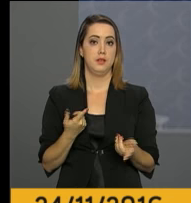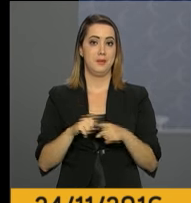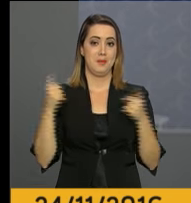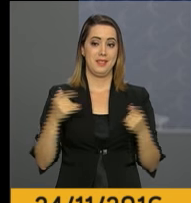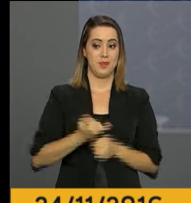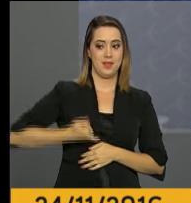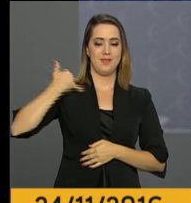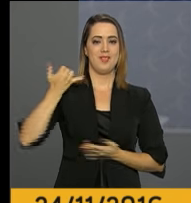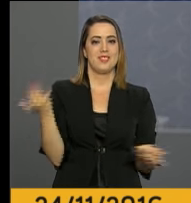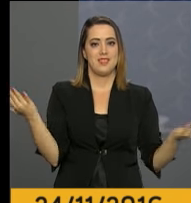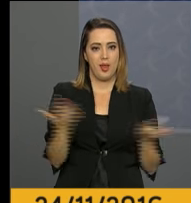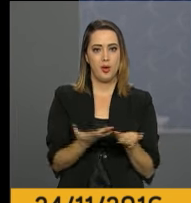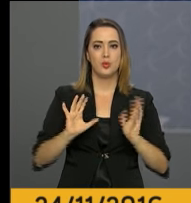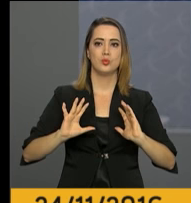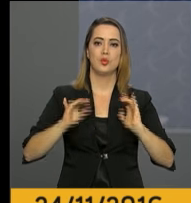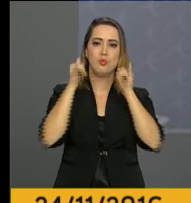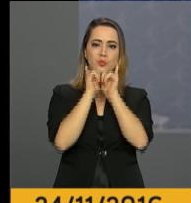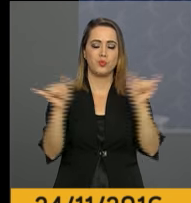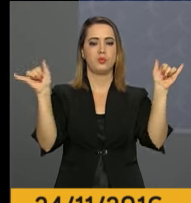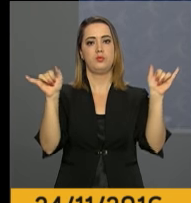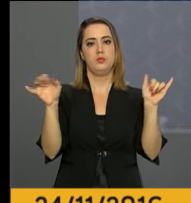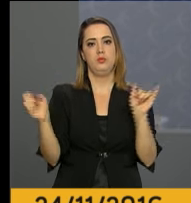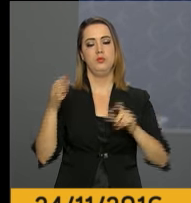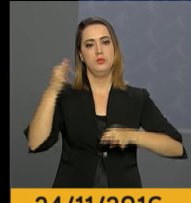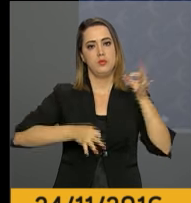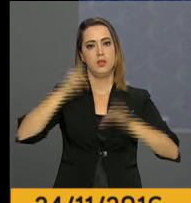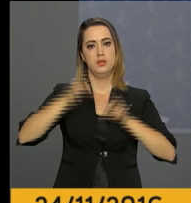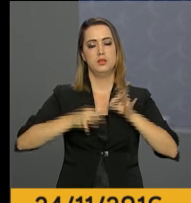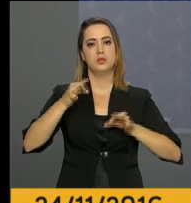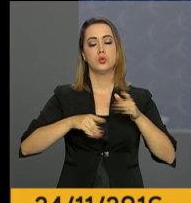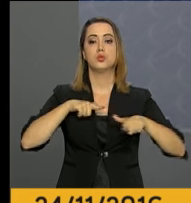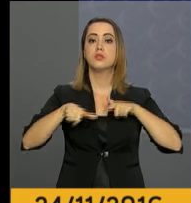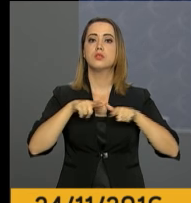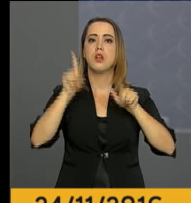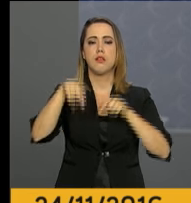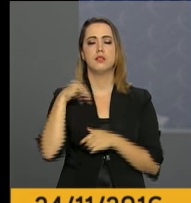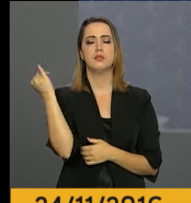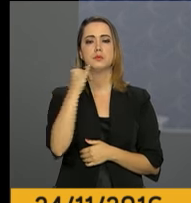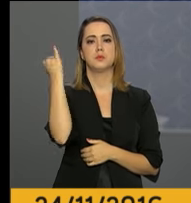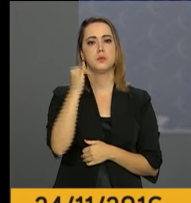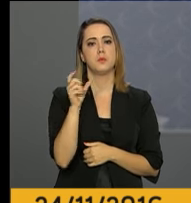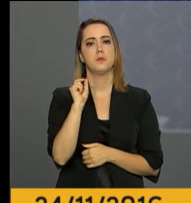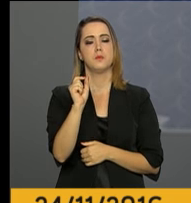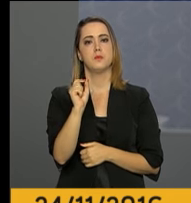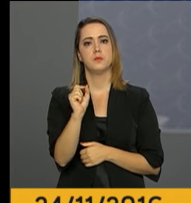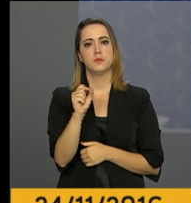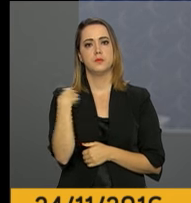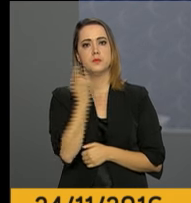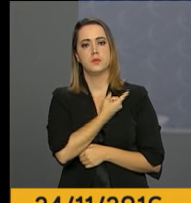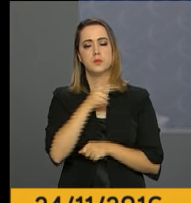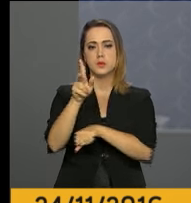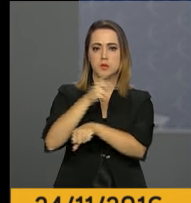comemorar o aniversário do lançamento da Justiça do Trabalho da criação do Justiça do Trabalho é algo importantíssimo para a o